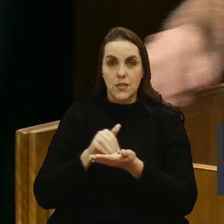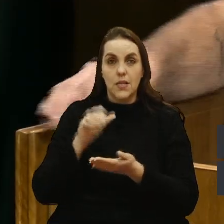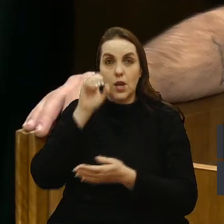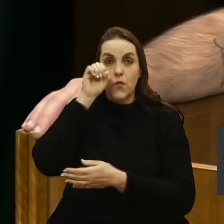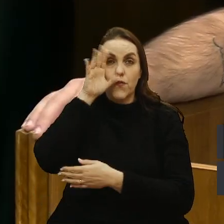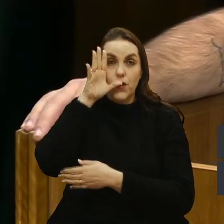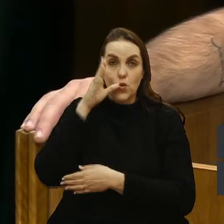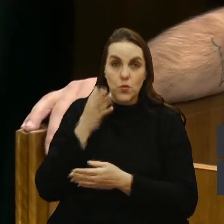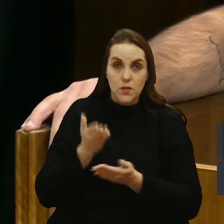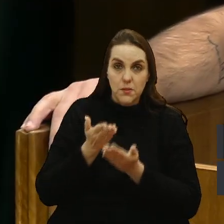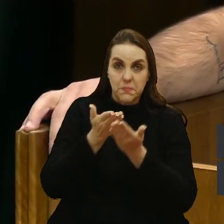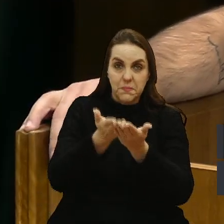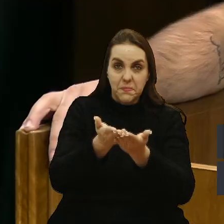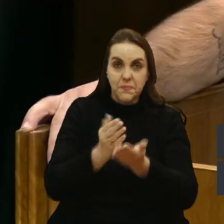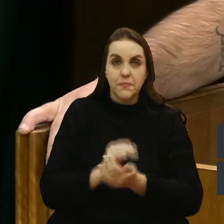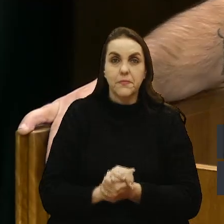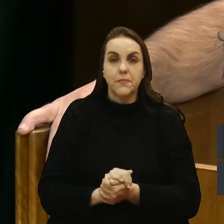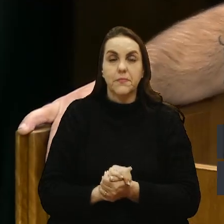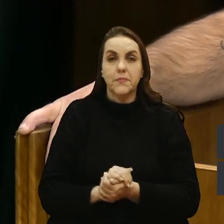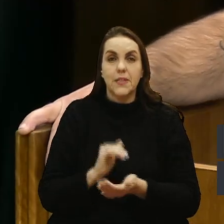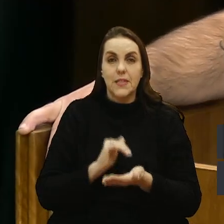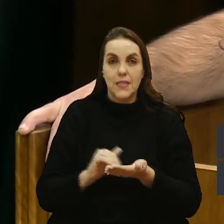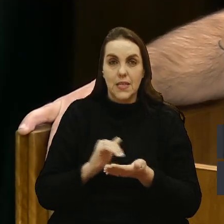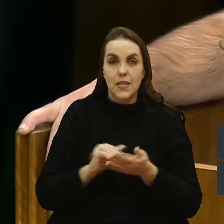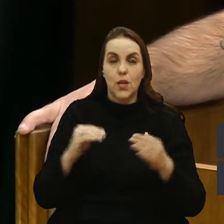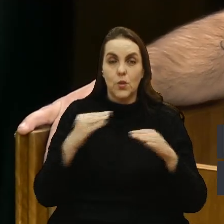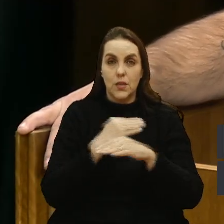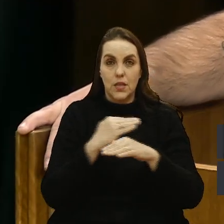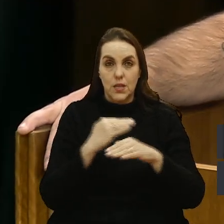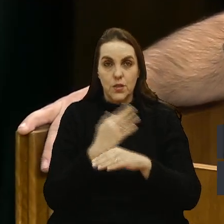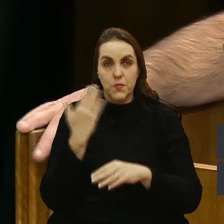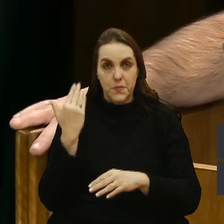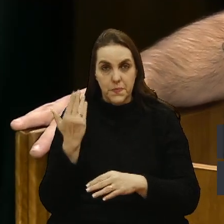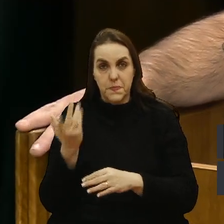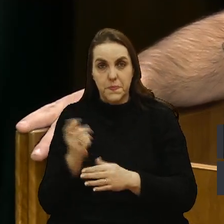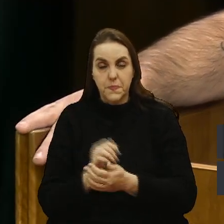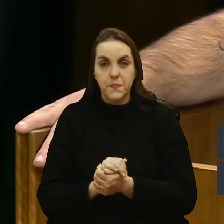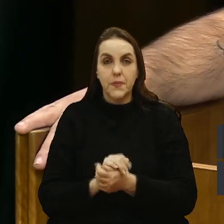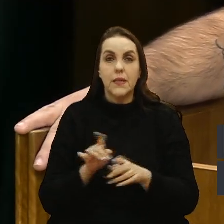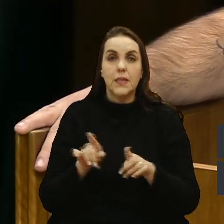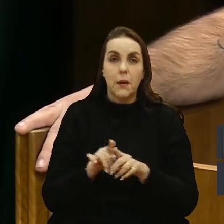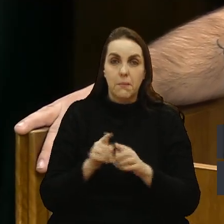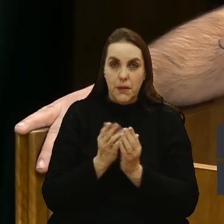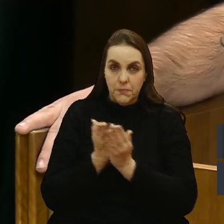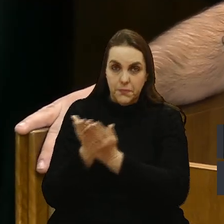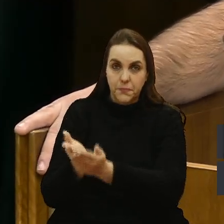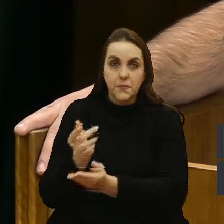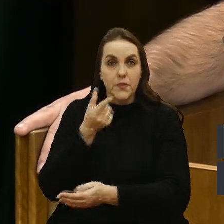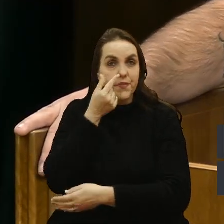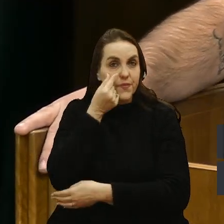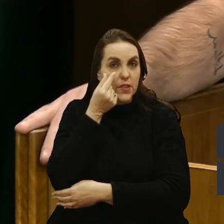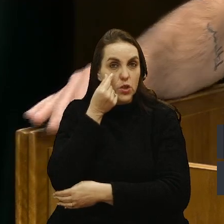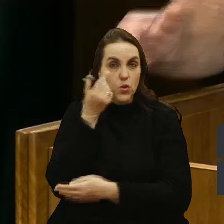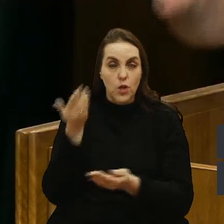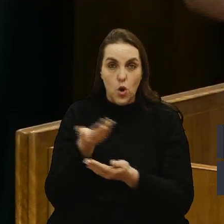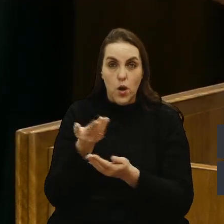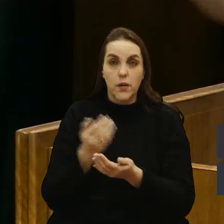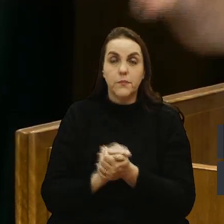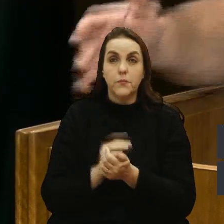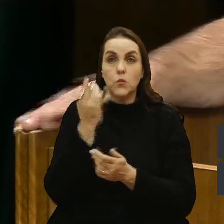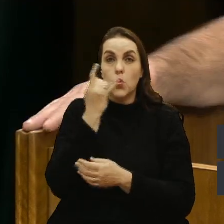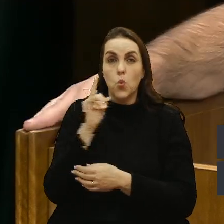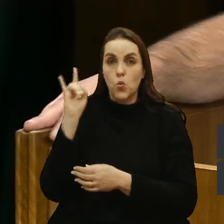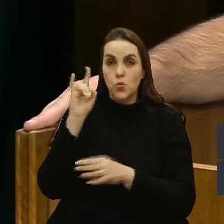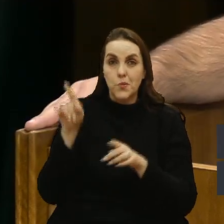Fiuza, que era secretário de Trânsito, passei também para o secretário Eloy Friso, e por último eu tinha